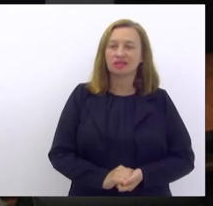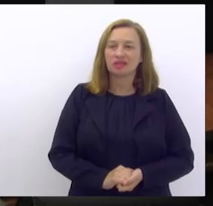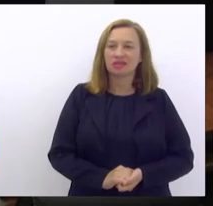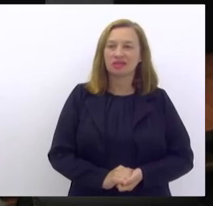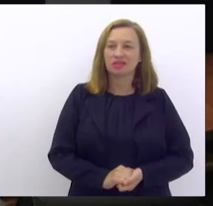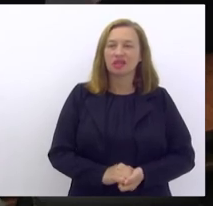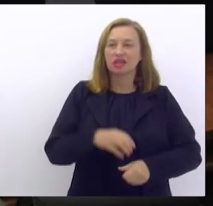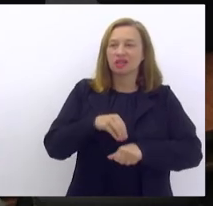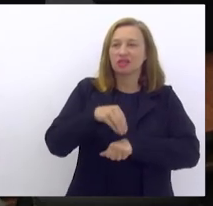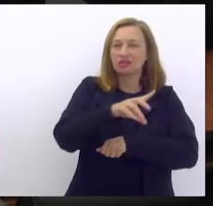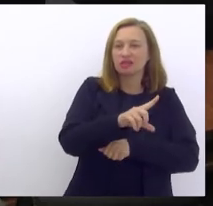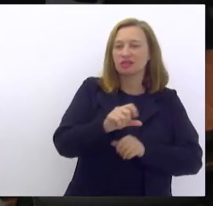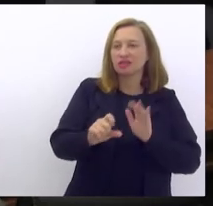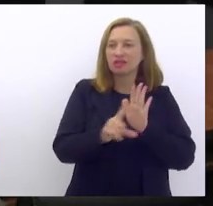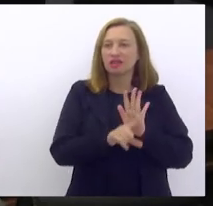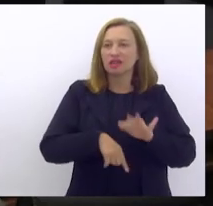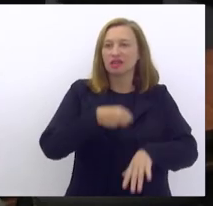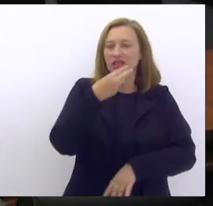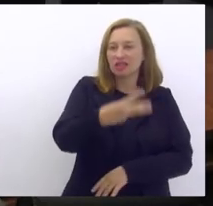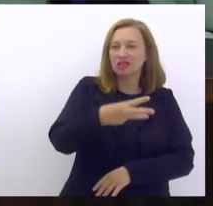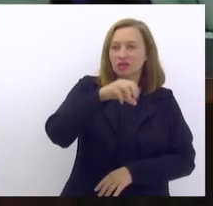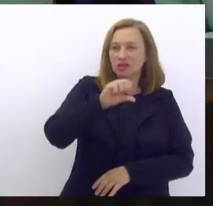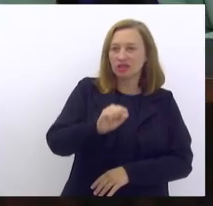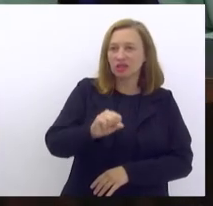Anuncio indicação legislativa